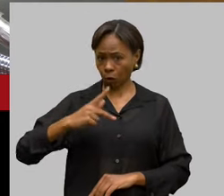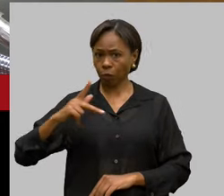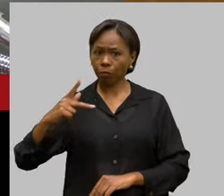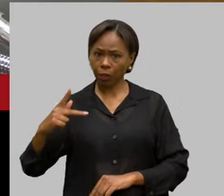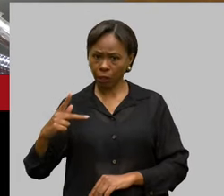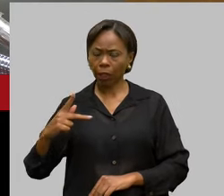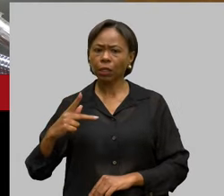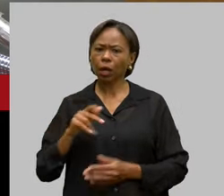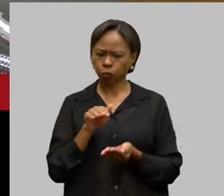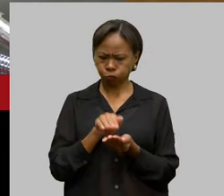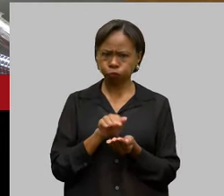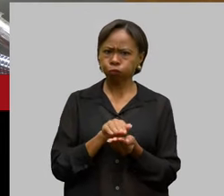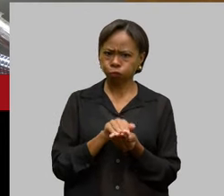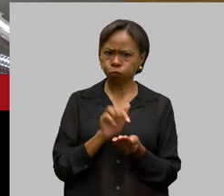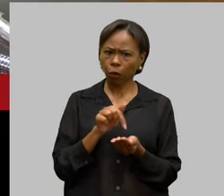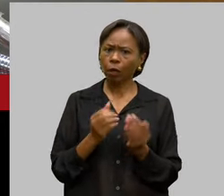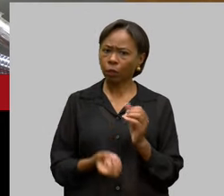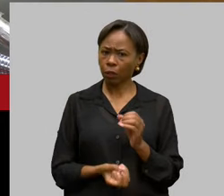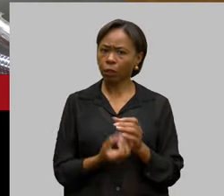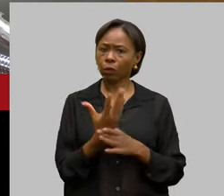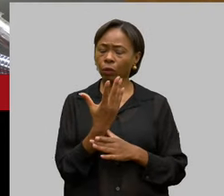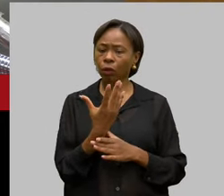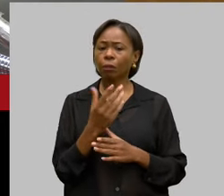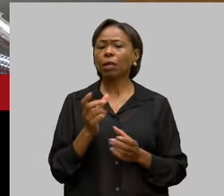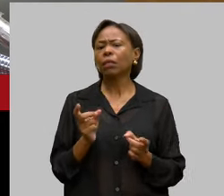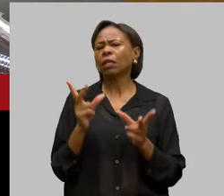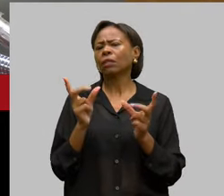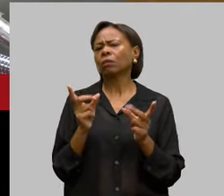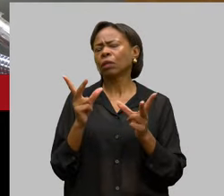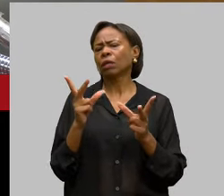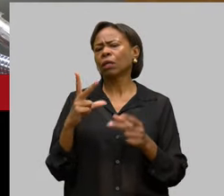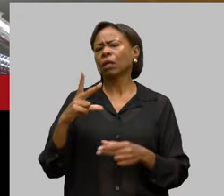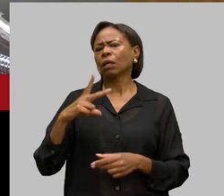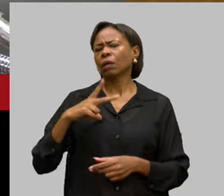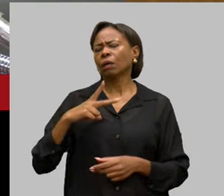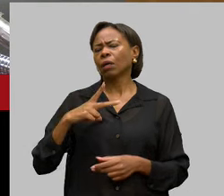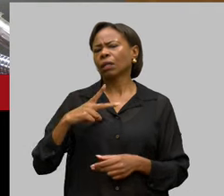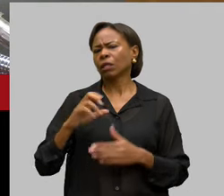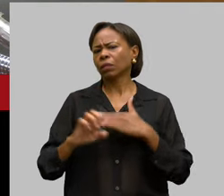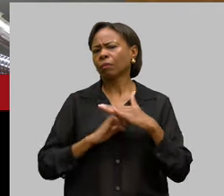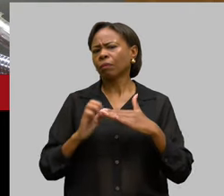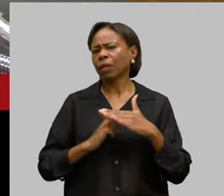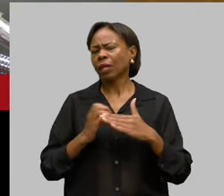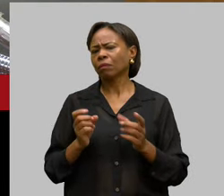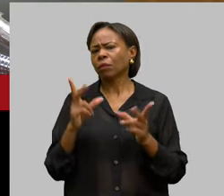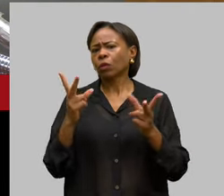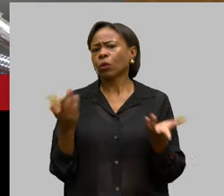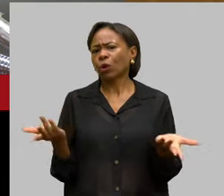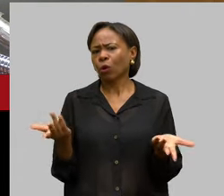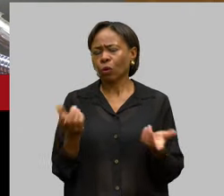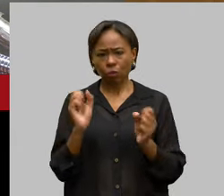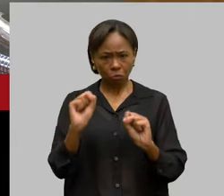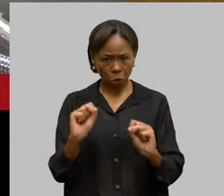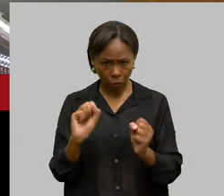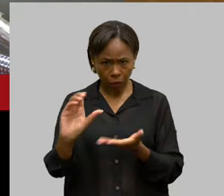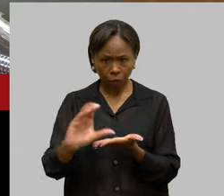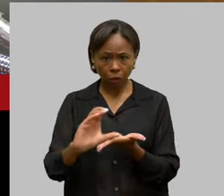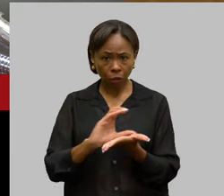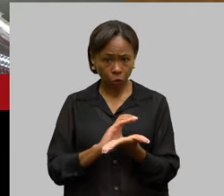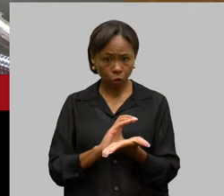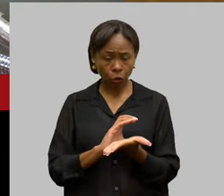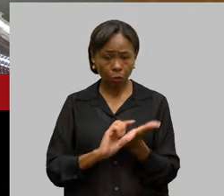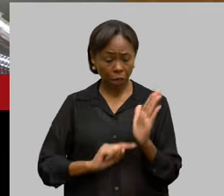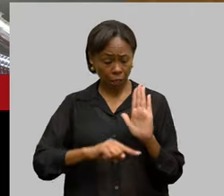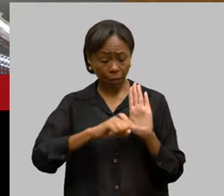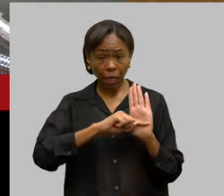Fundos foram criados mas essas privatizações todas não poderiam deixar recursos também para poder amenizar esse déficit